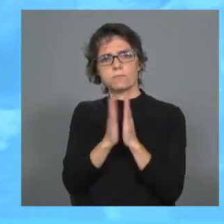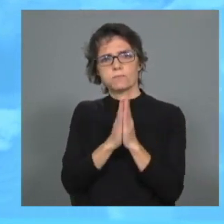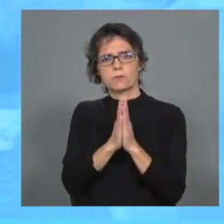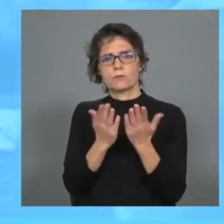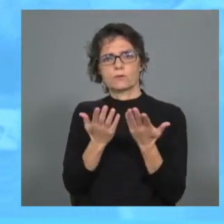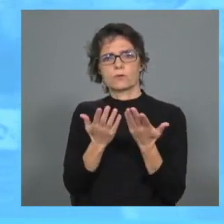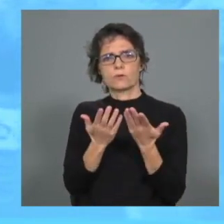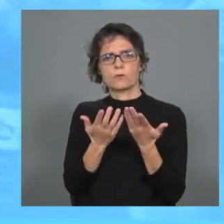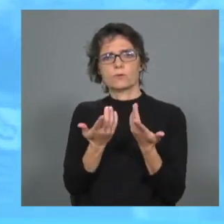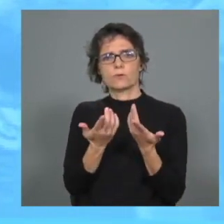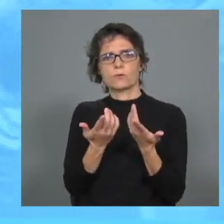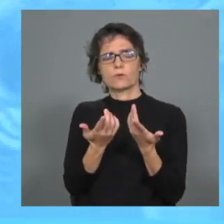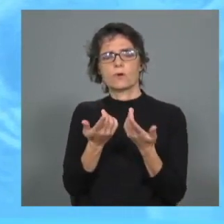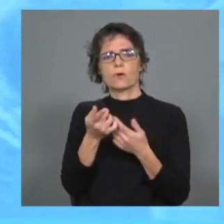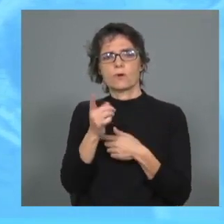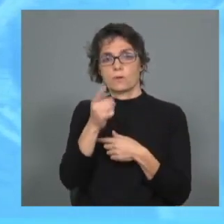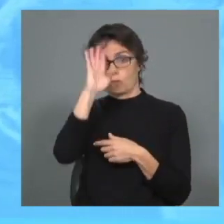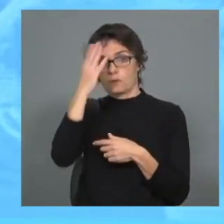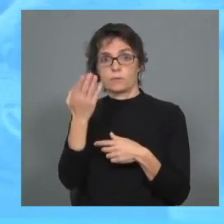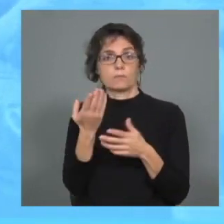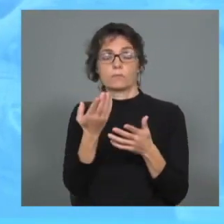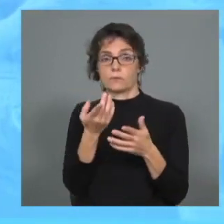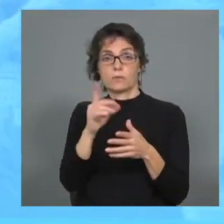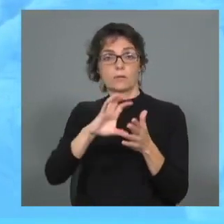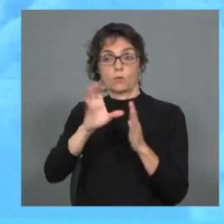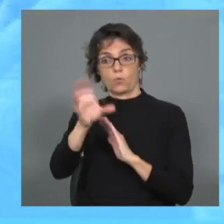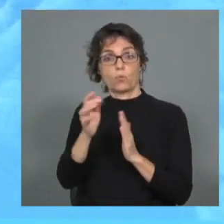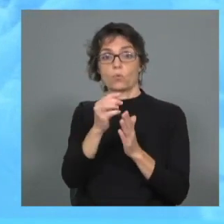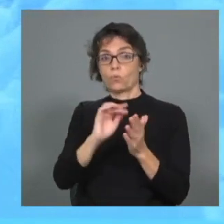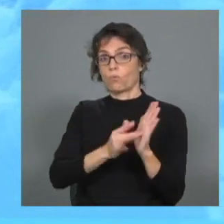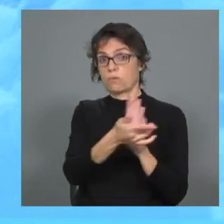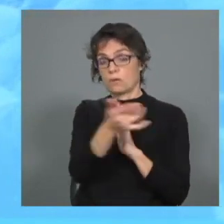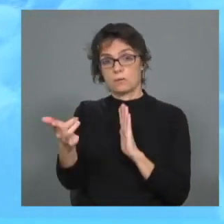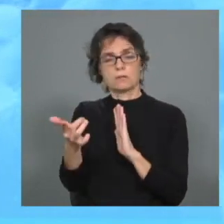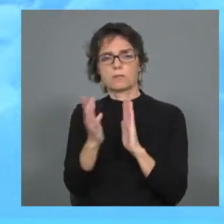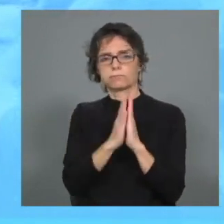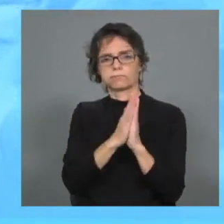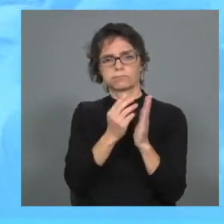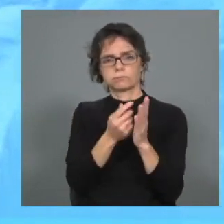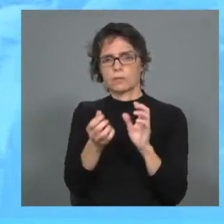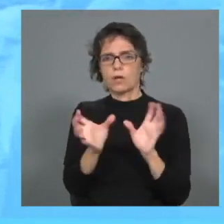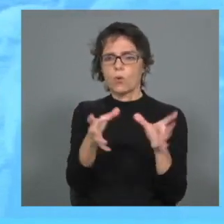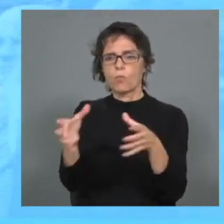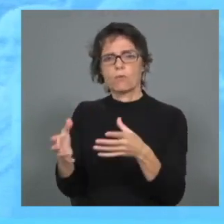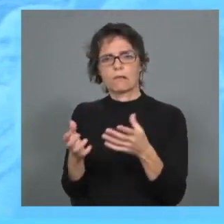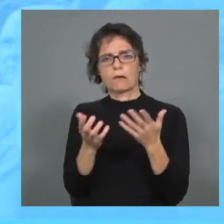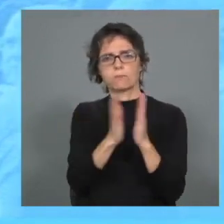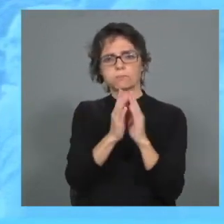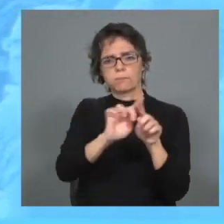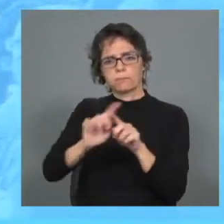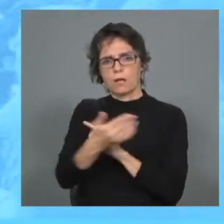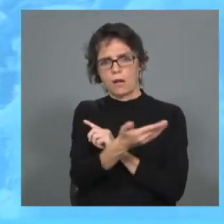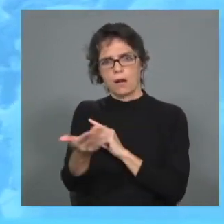no Brasil, enfim, é uma diversidade muito grande de confissões e comunidades, mas que o contributo pode